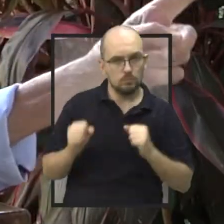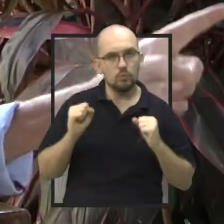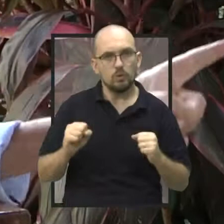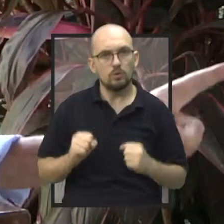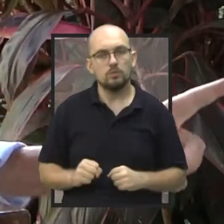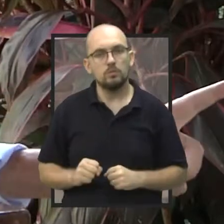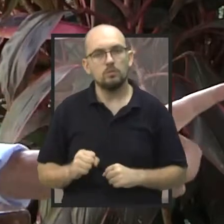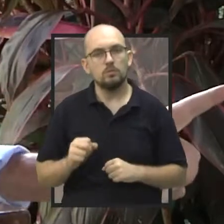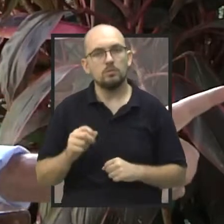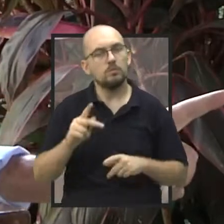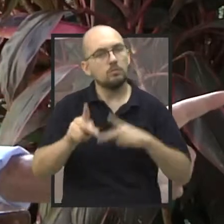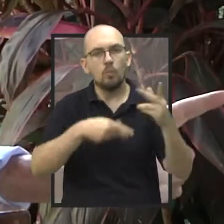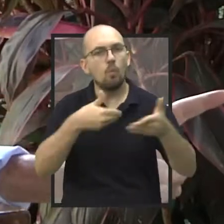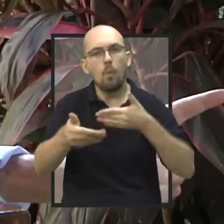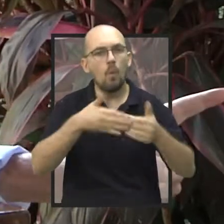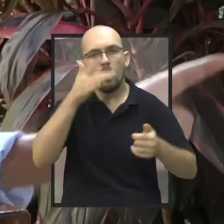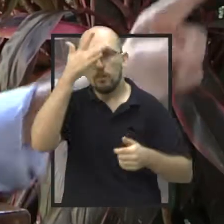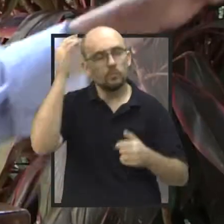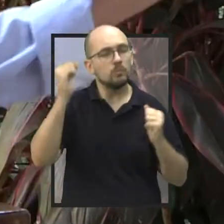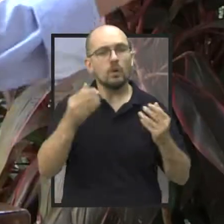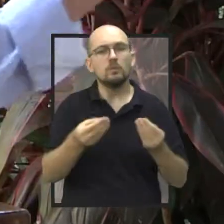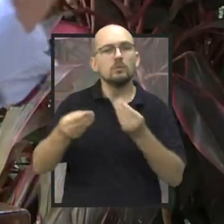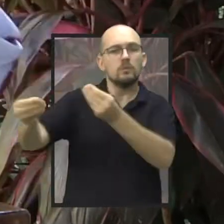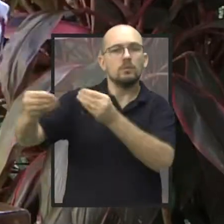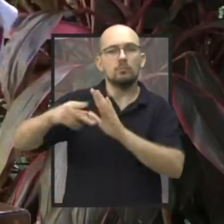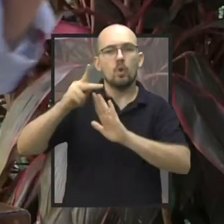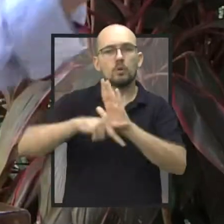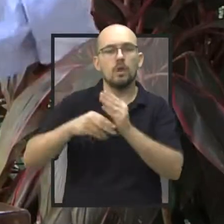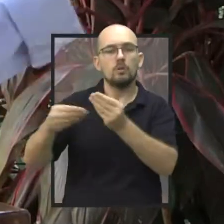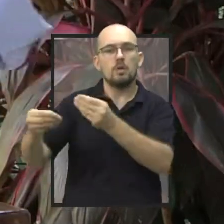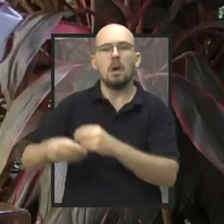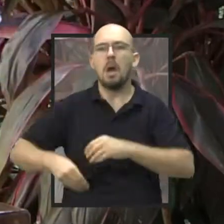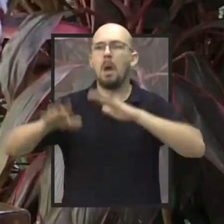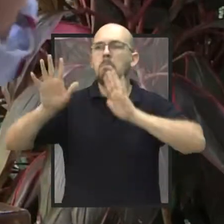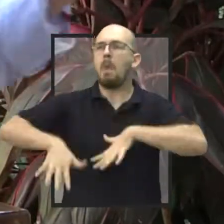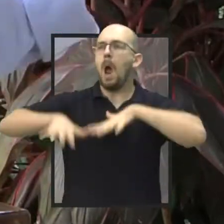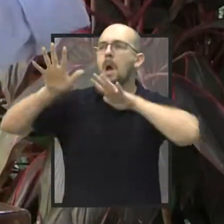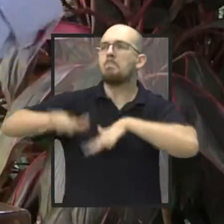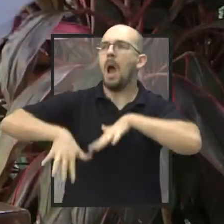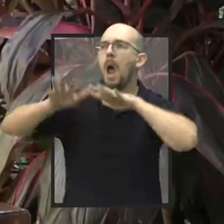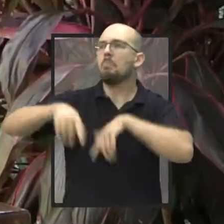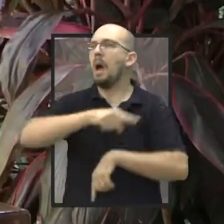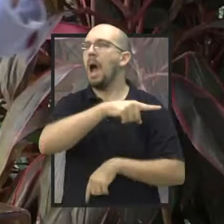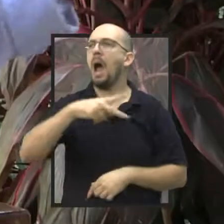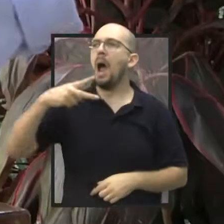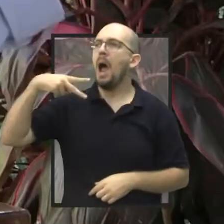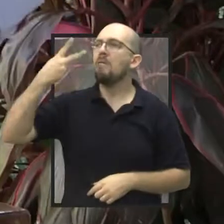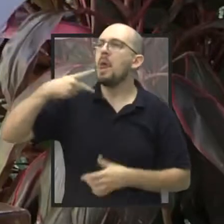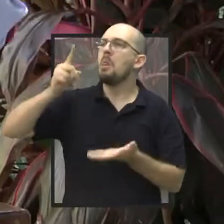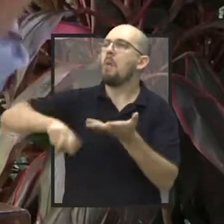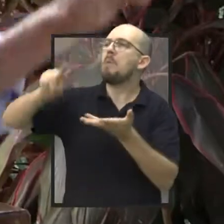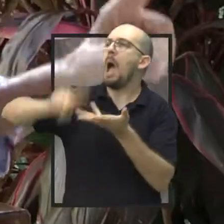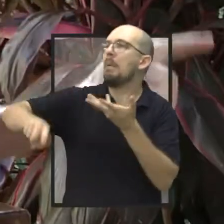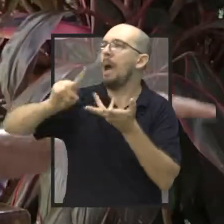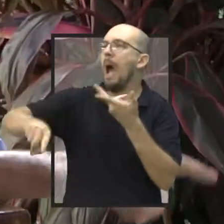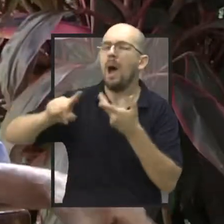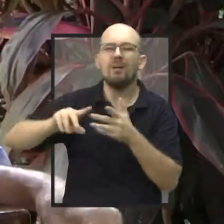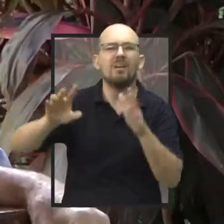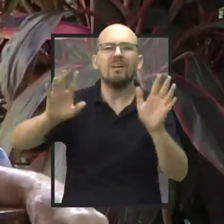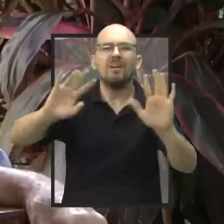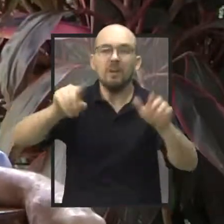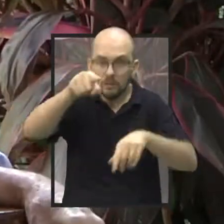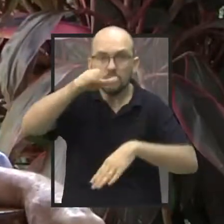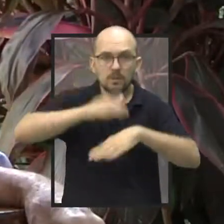O jauense pode apresentar projeto na Câmara, em vez de fazer passeata aí, dizendo que o vereador...